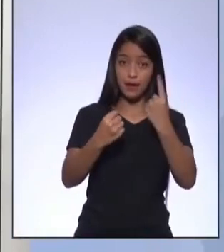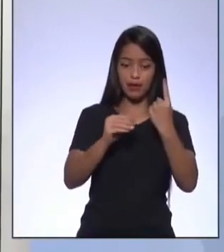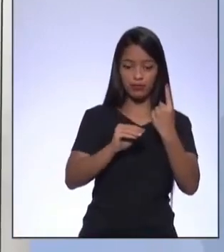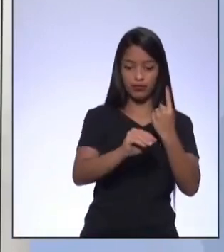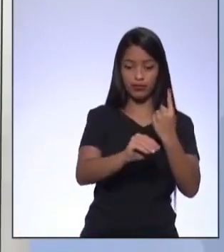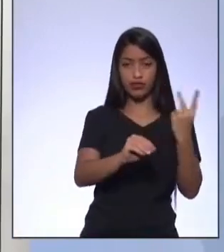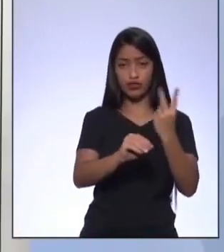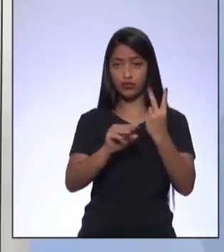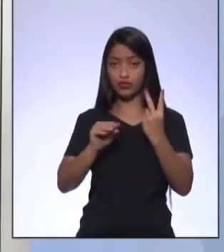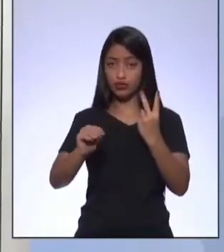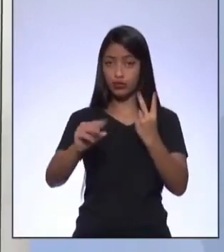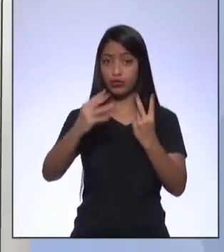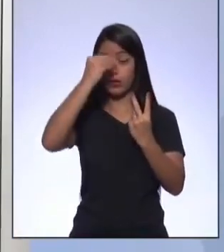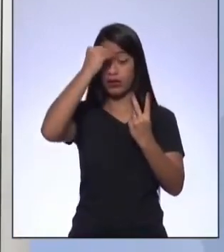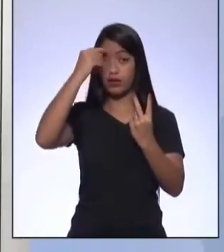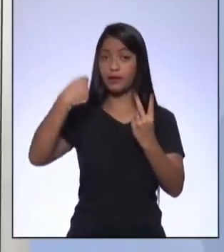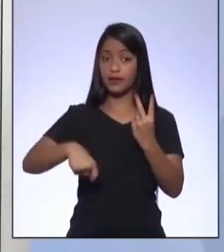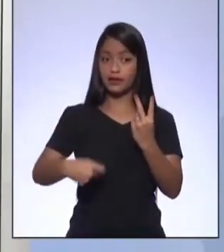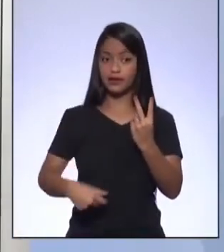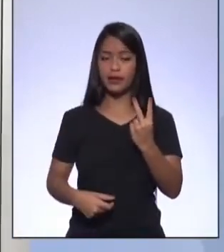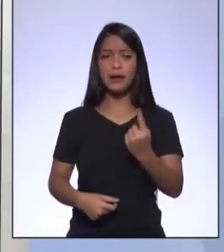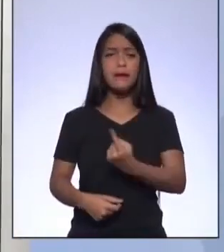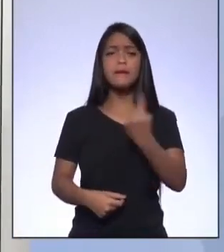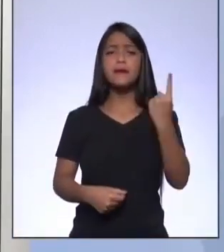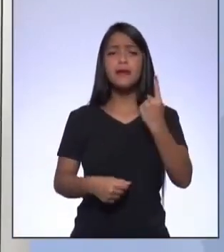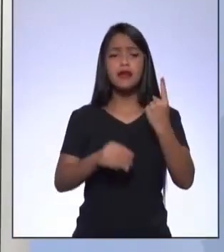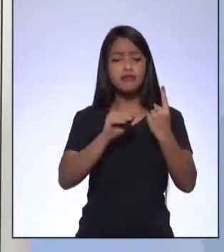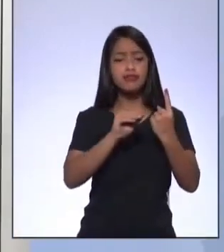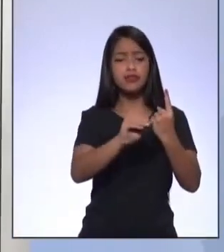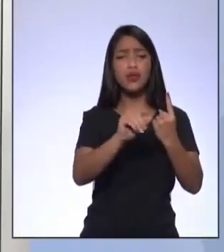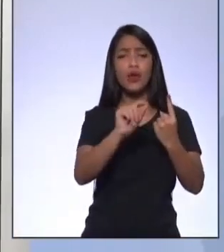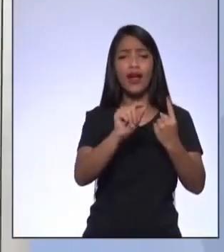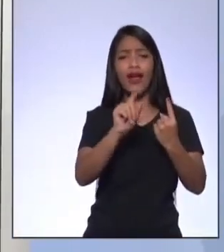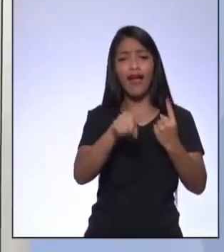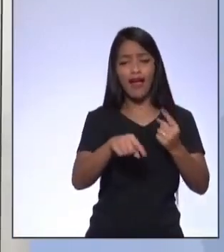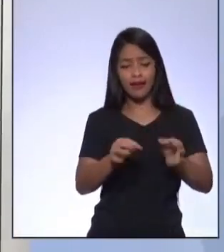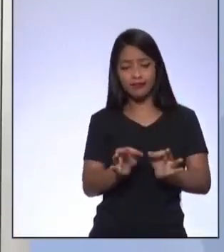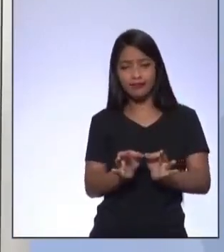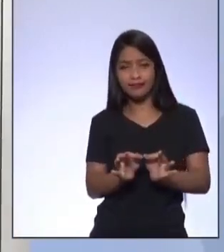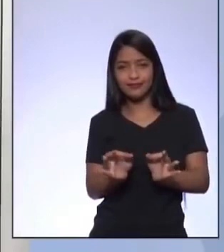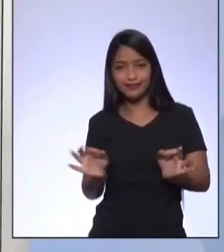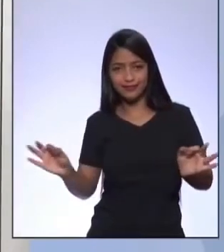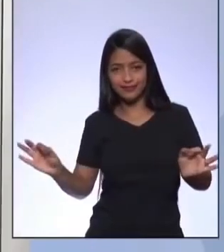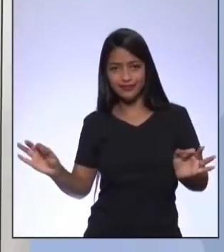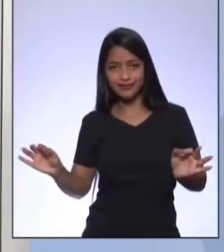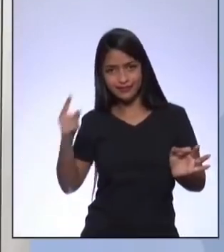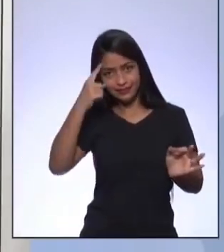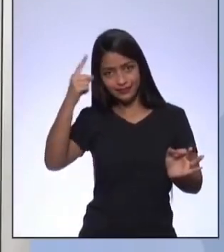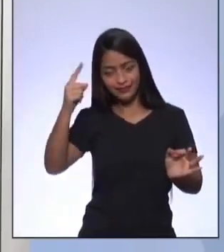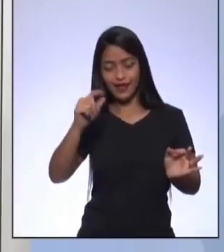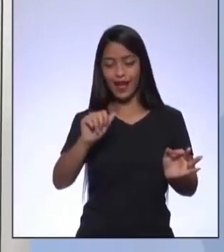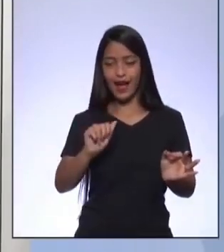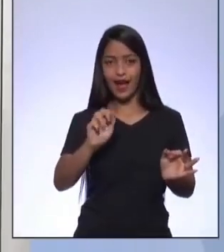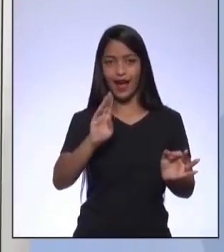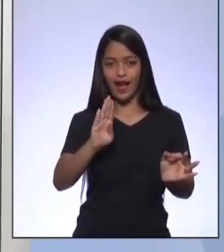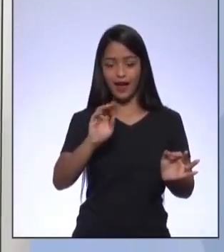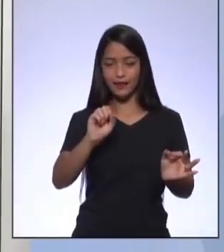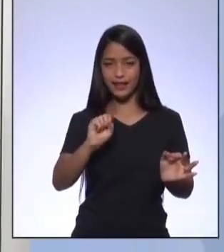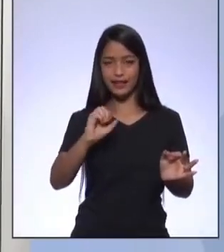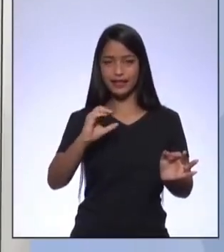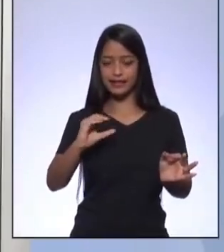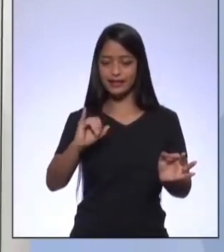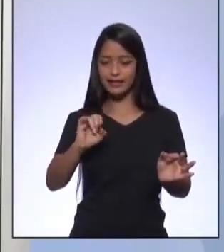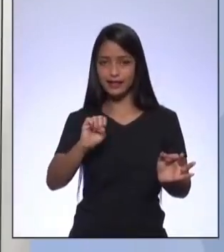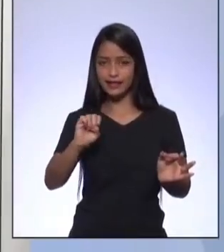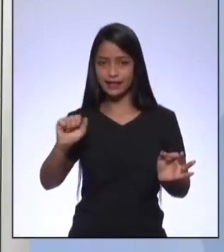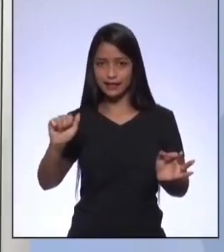primeiro é o valor da abscissa. Ó, já estou trocando a palavra. Tá? Não estou falando mais eixo